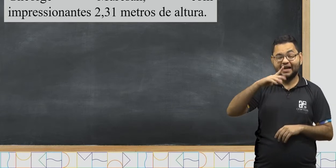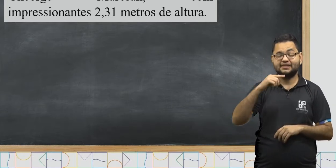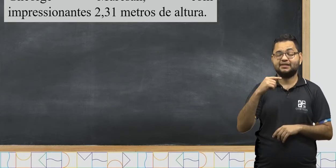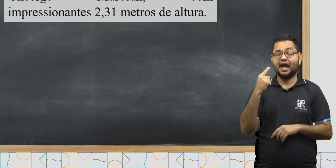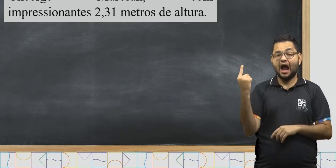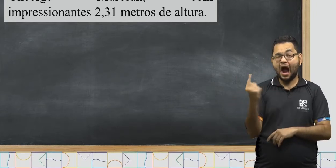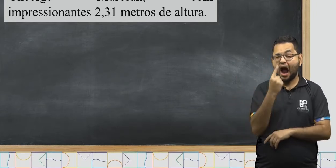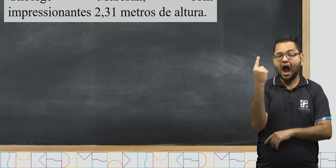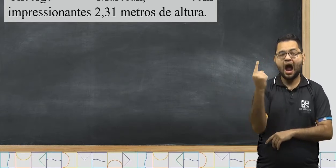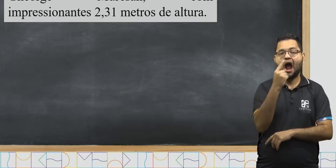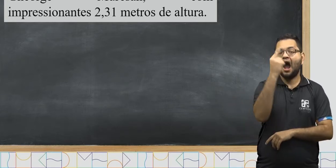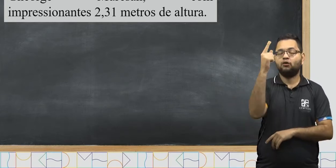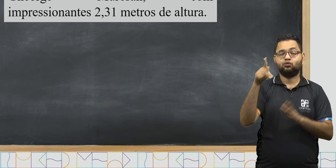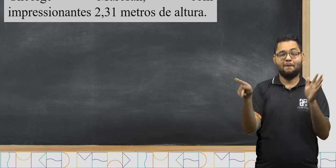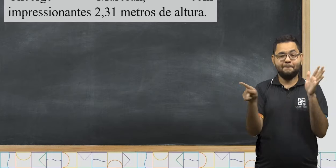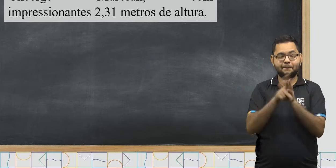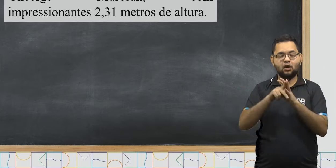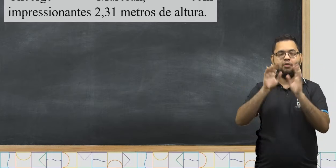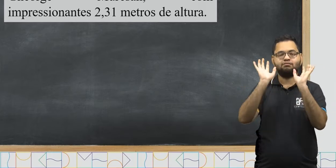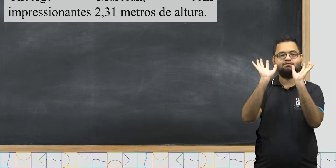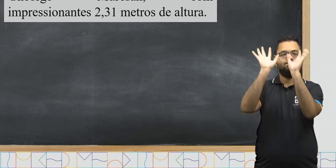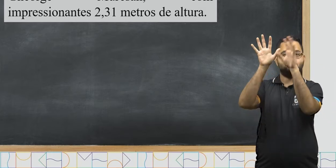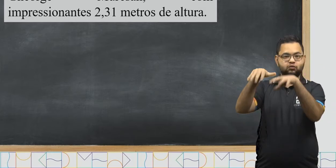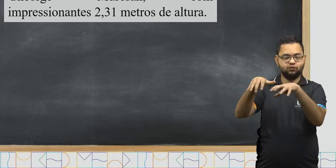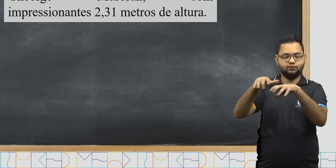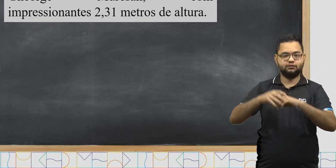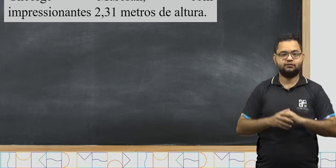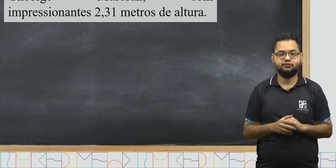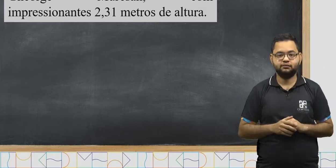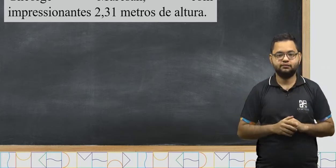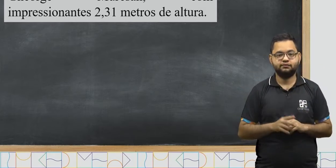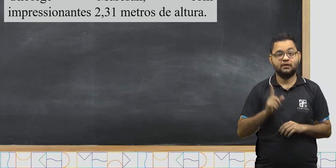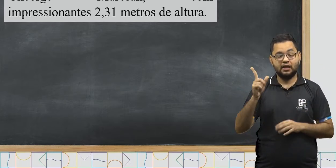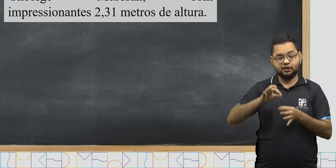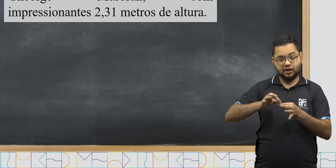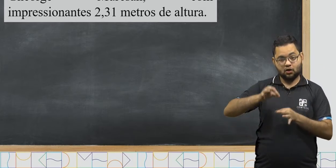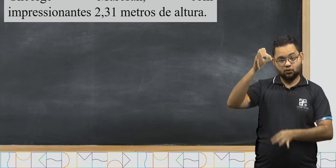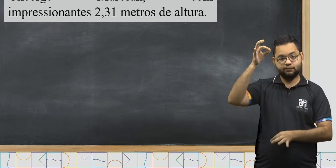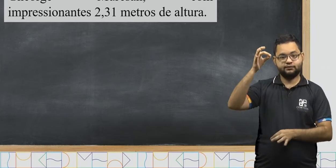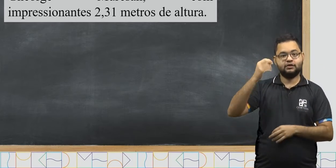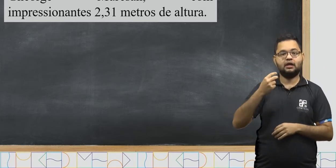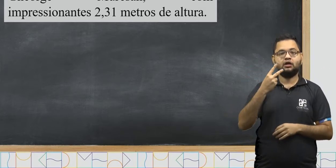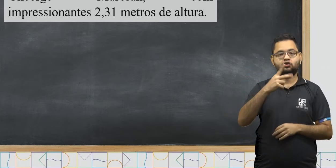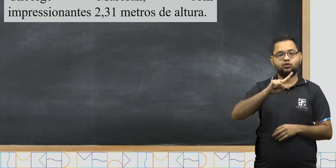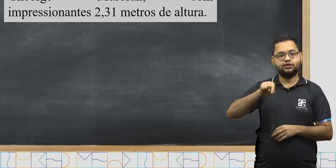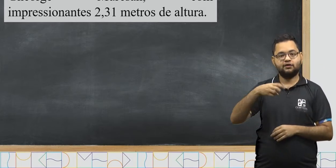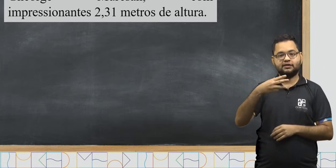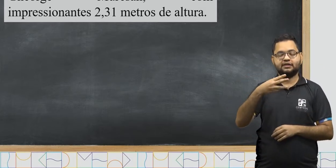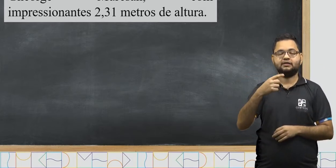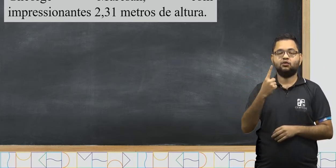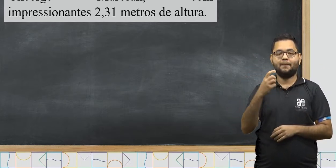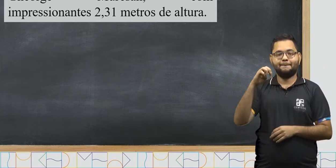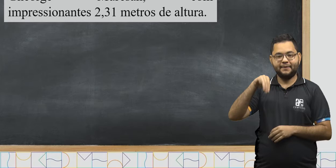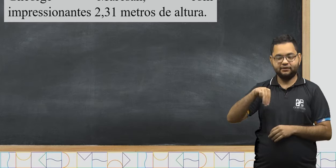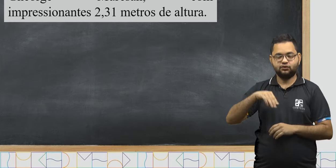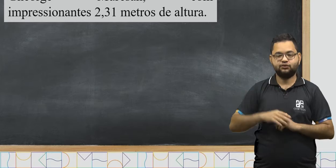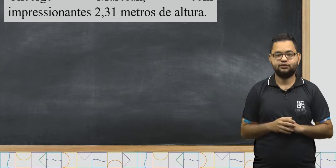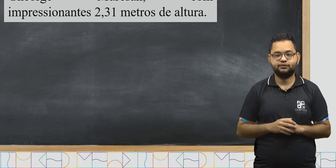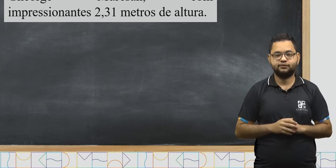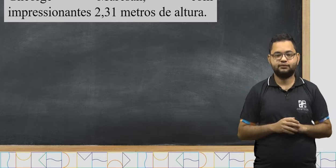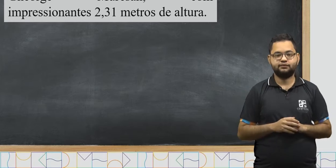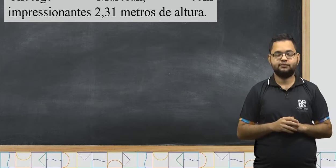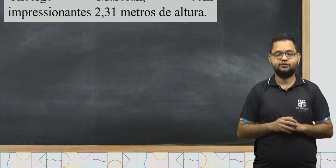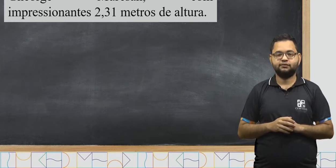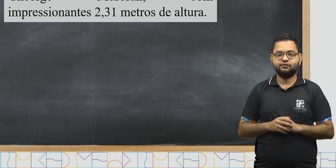a participar de jogos de basquetebol. Ele mede 2 metros e 31